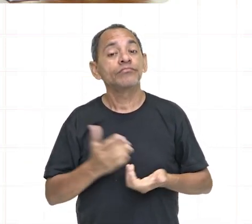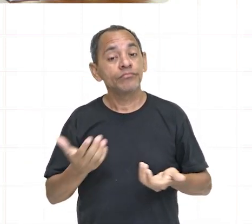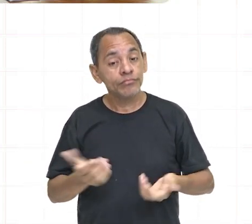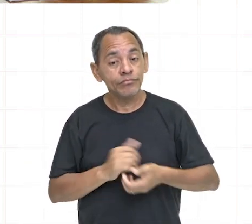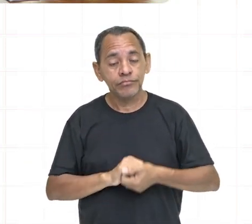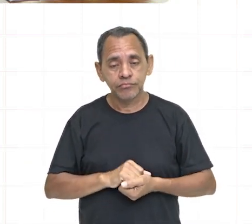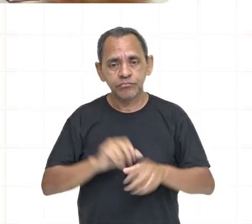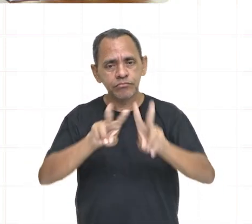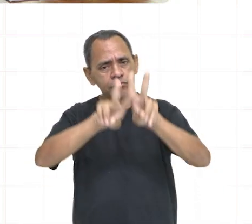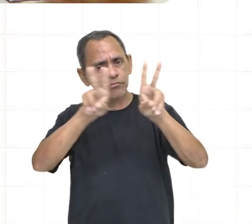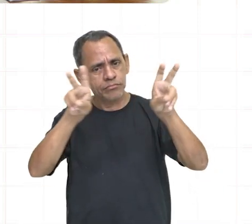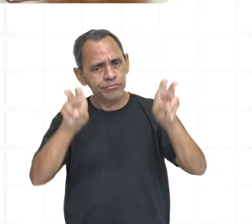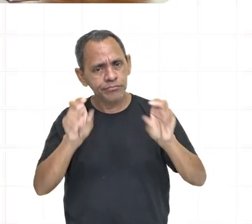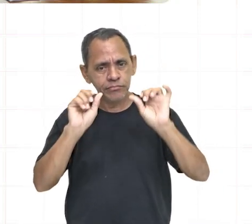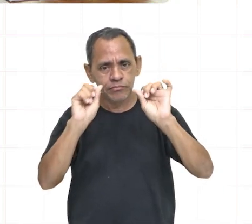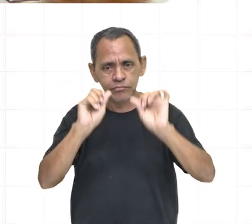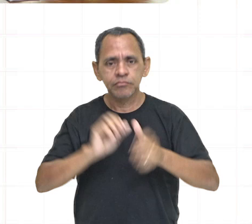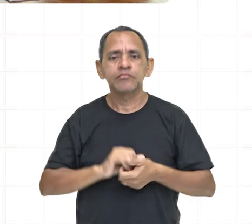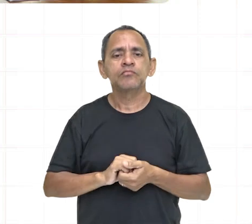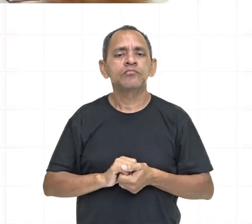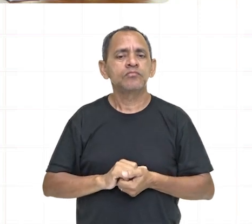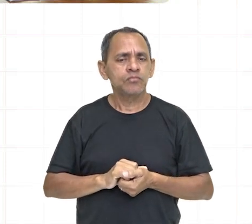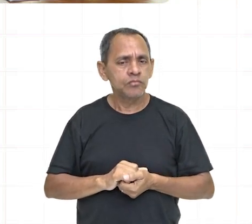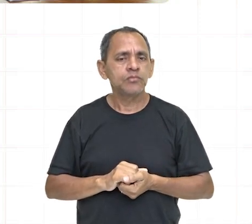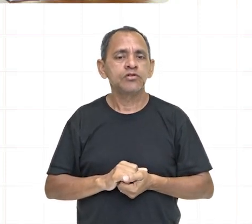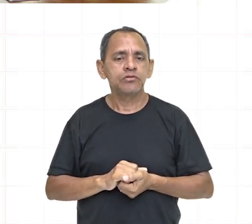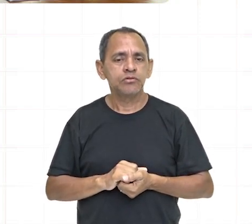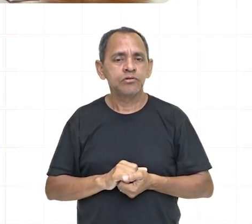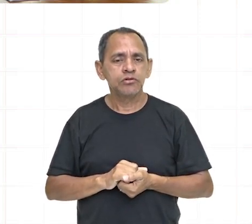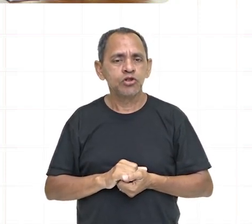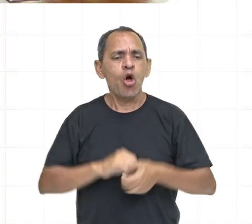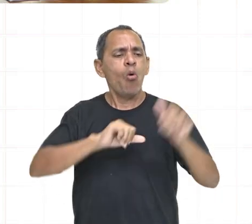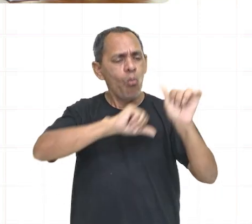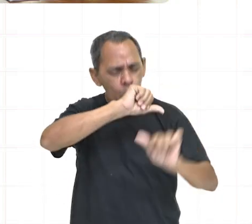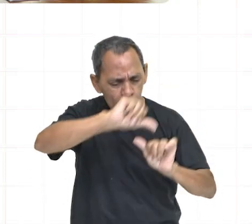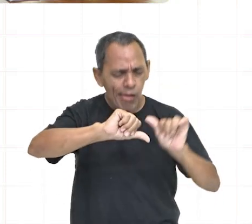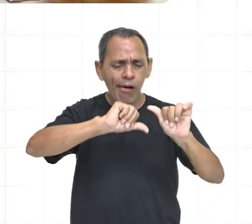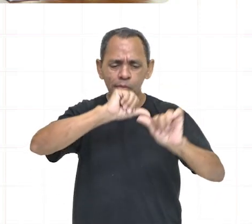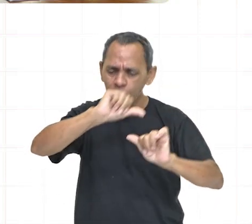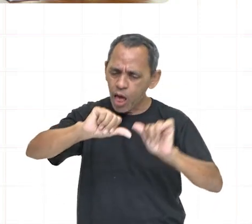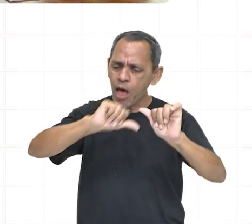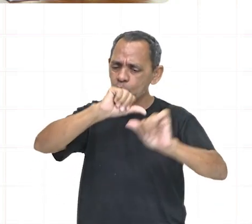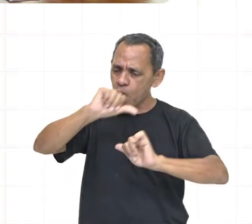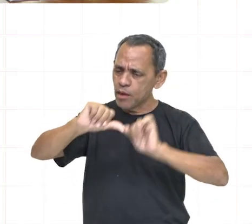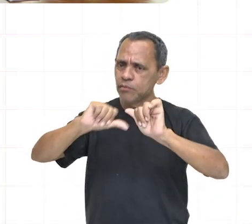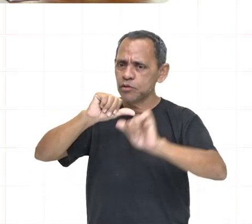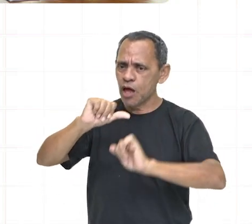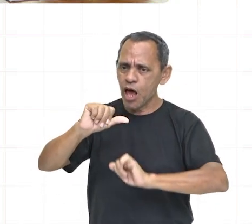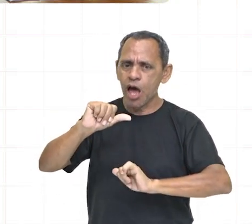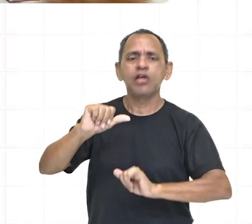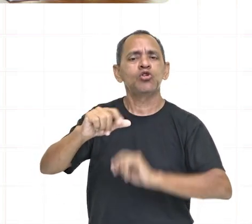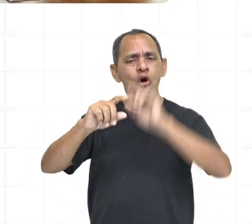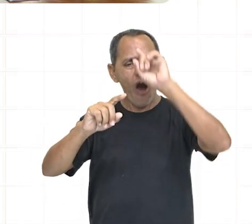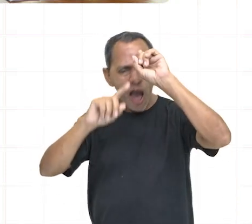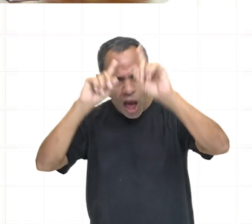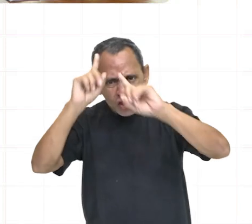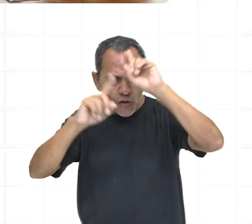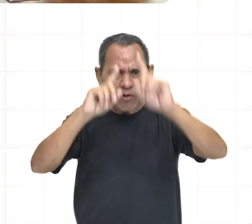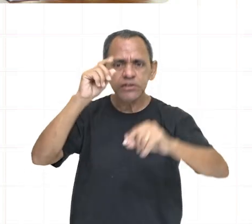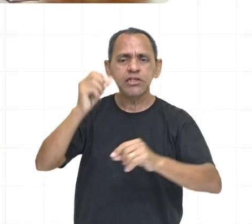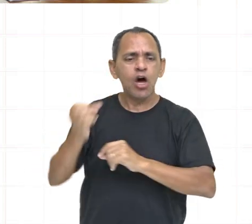mercadorias é uma constante, tá? E aí, a inovação do mercado